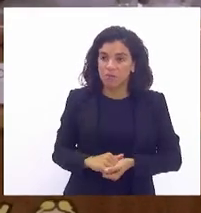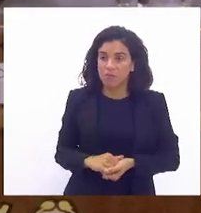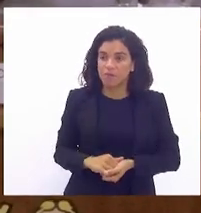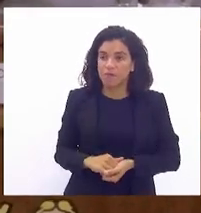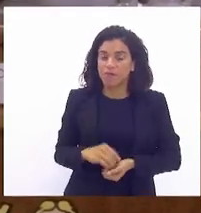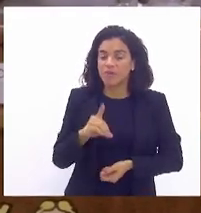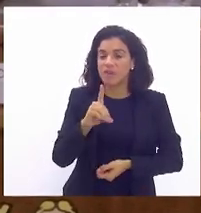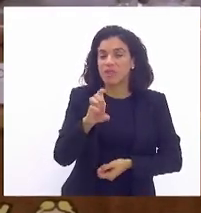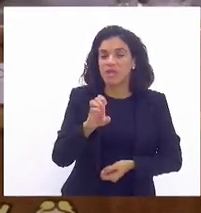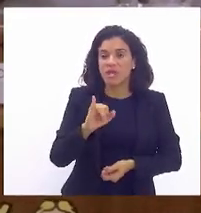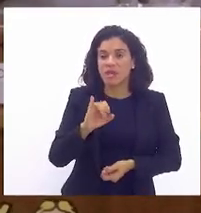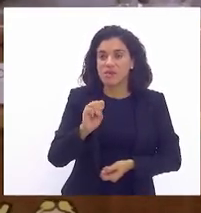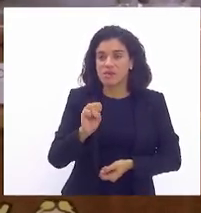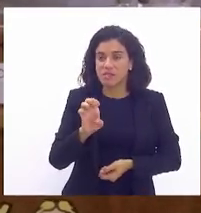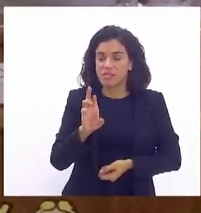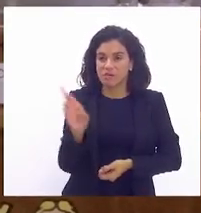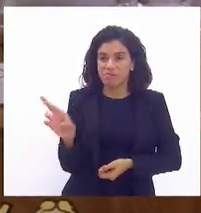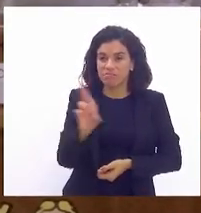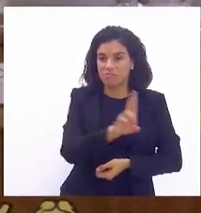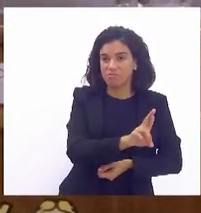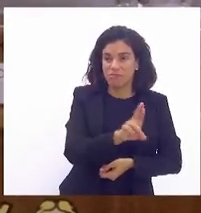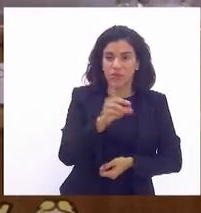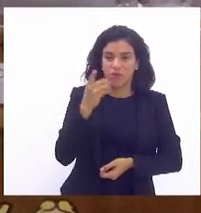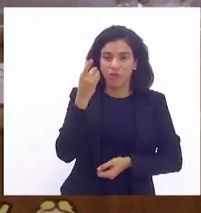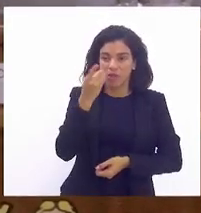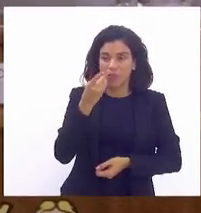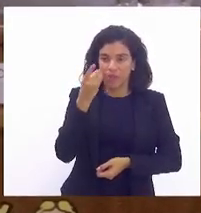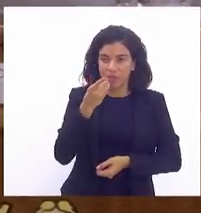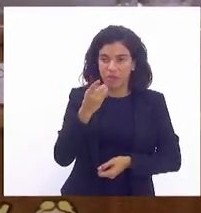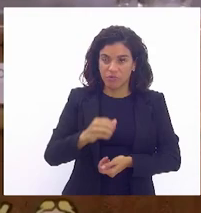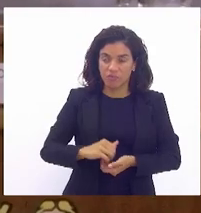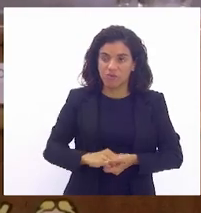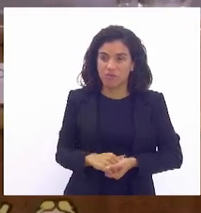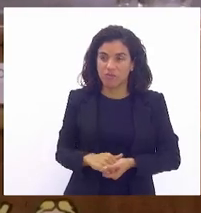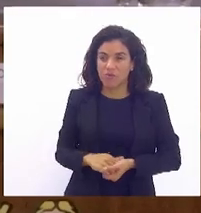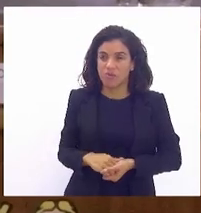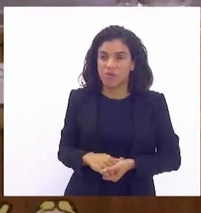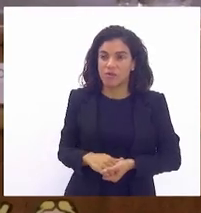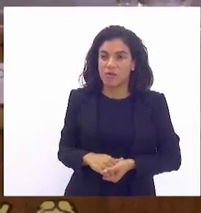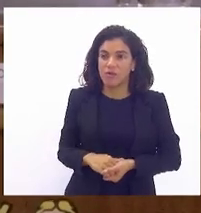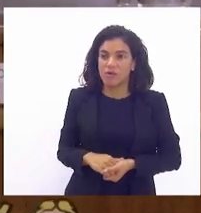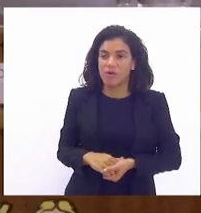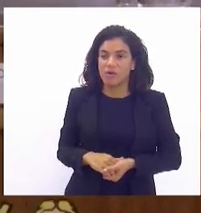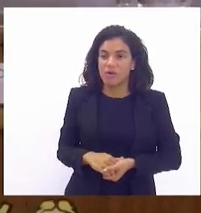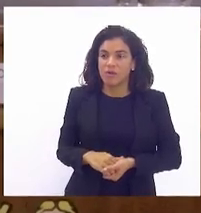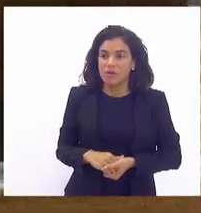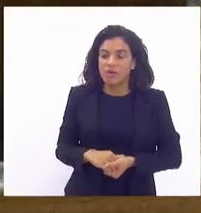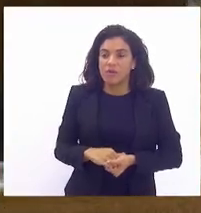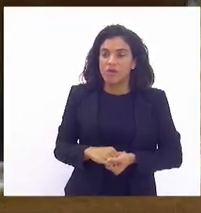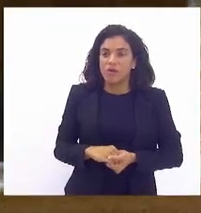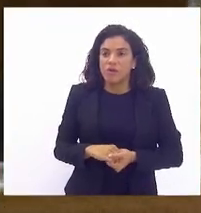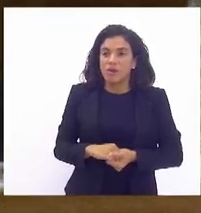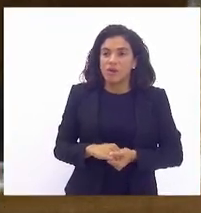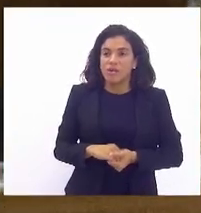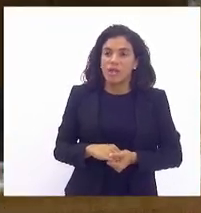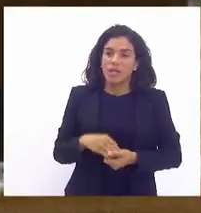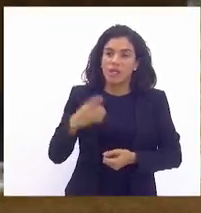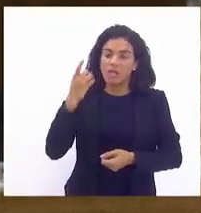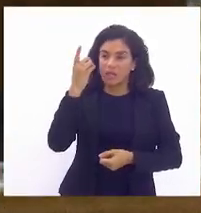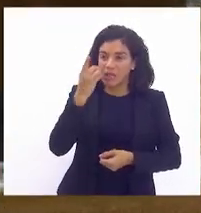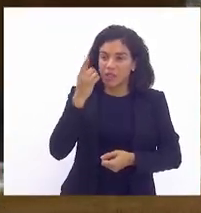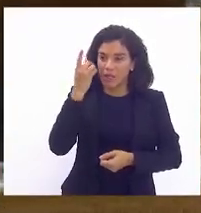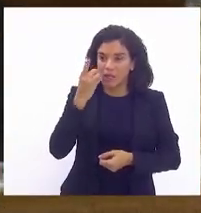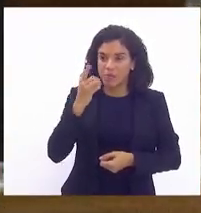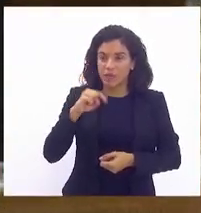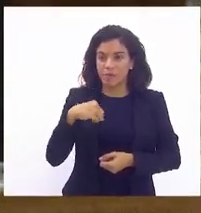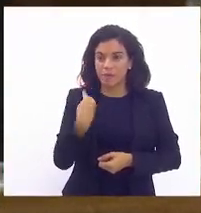Deise, por favor, deputado Jorge Felipe, fez o questionamento, está com a resposta, por favor. Doutor Jorge Felipe,